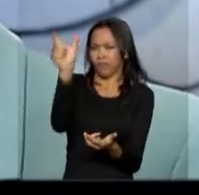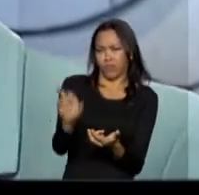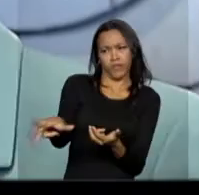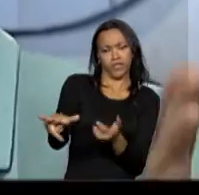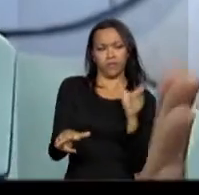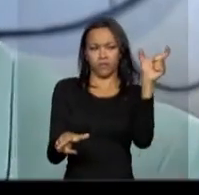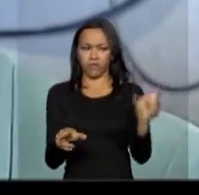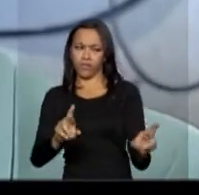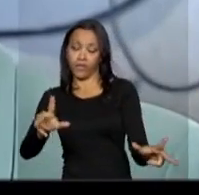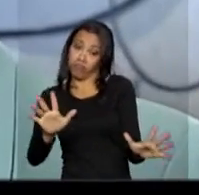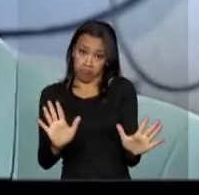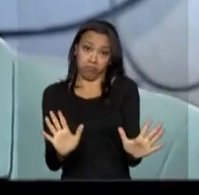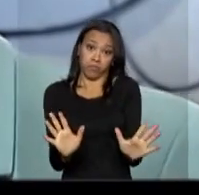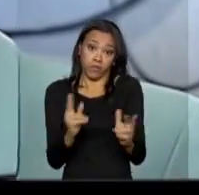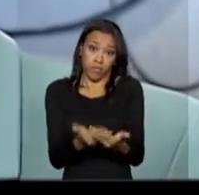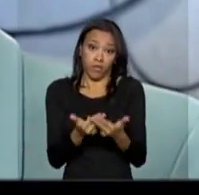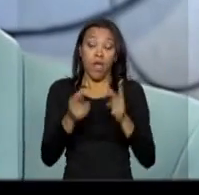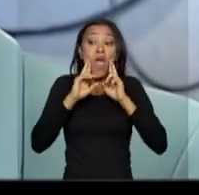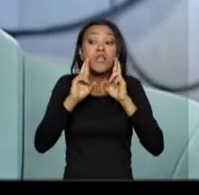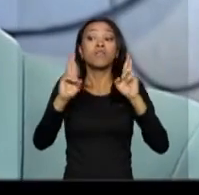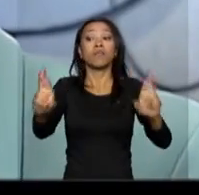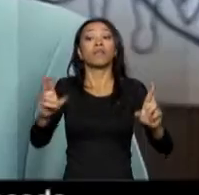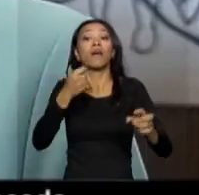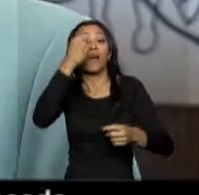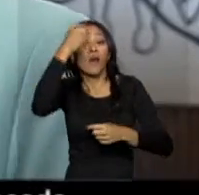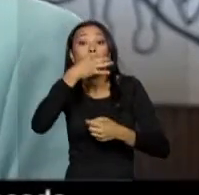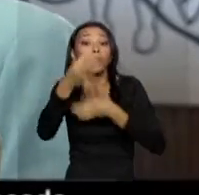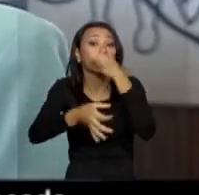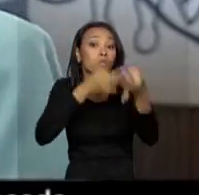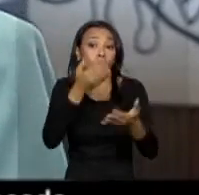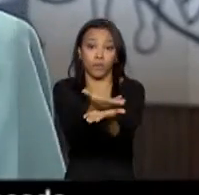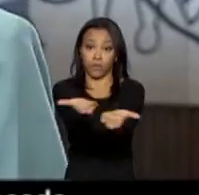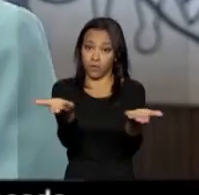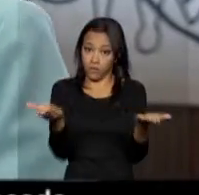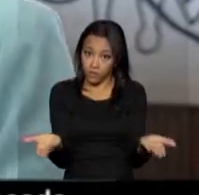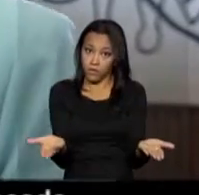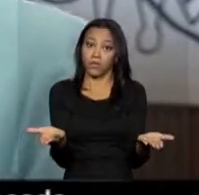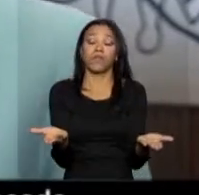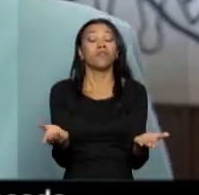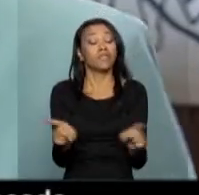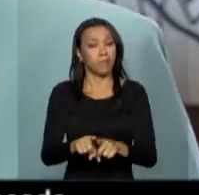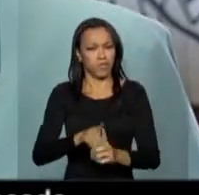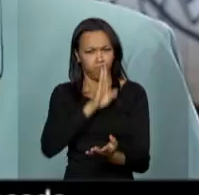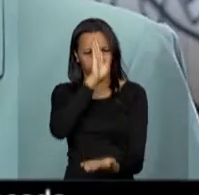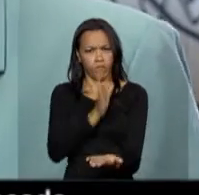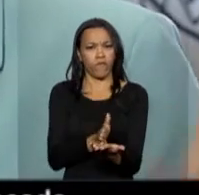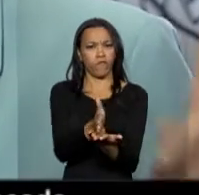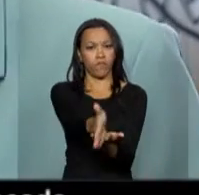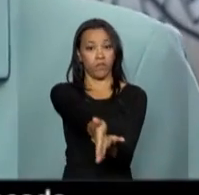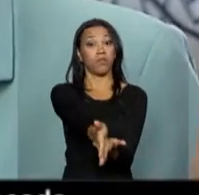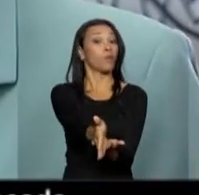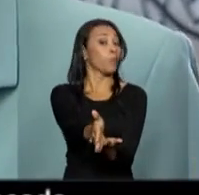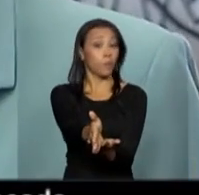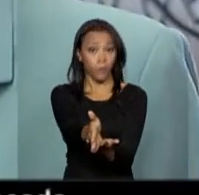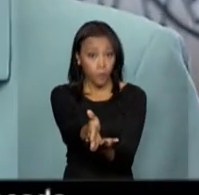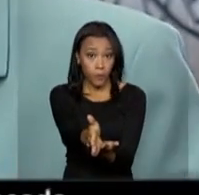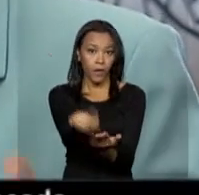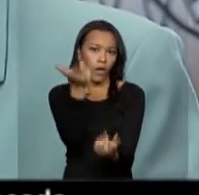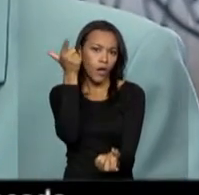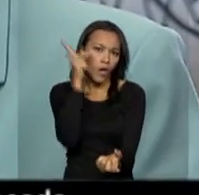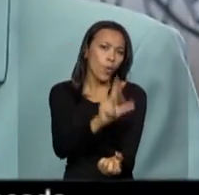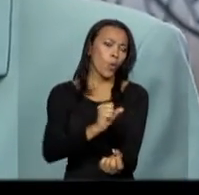diferenças, respeitoso na defesa das ideias. E, sobretudo, firme na defesa da maior